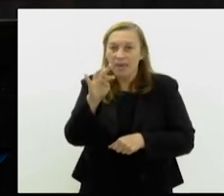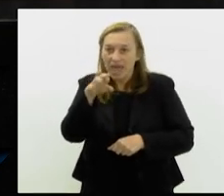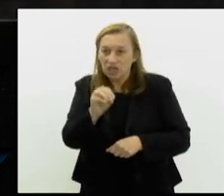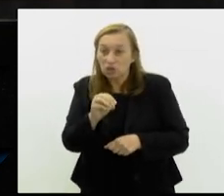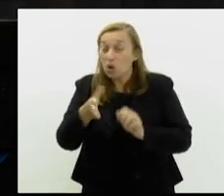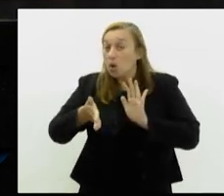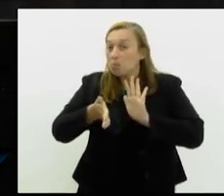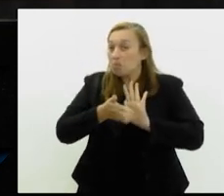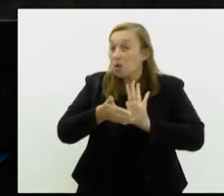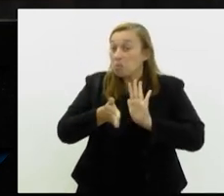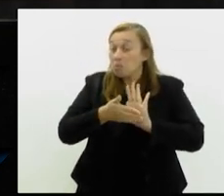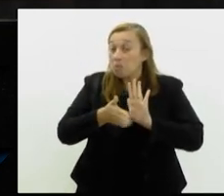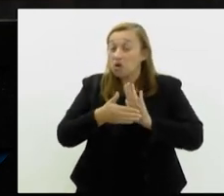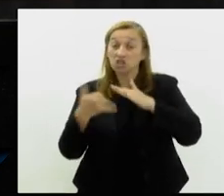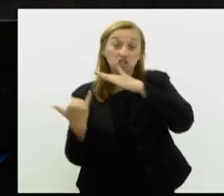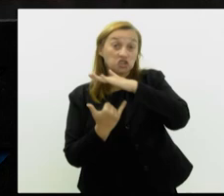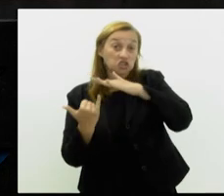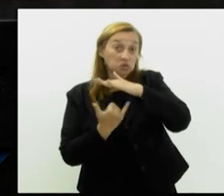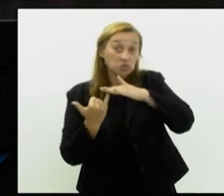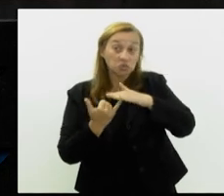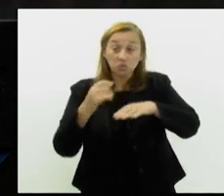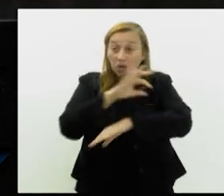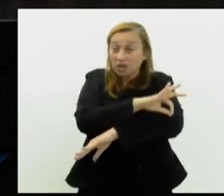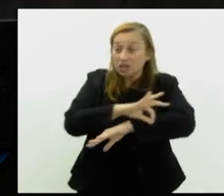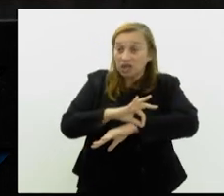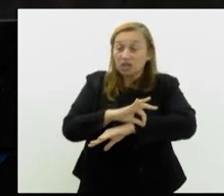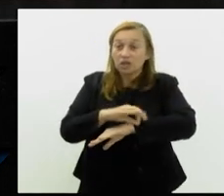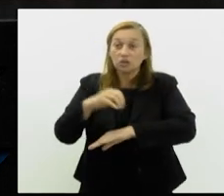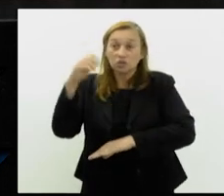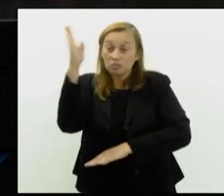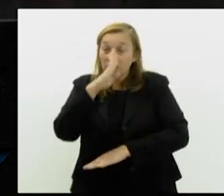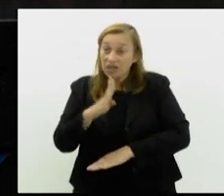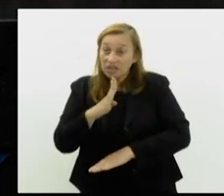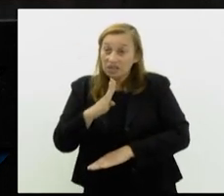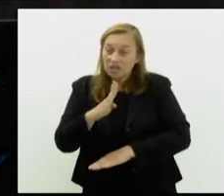instituto de arquitetos do Brasil quando utilizou a expressão